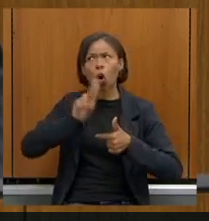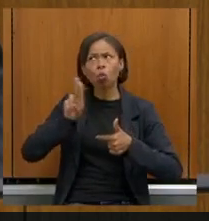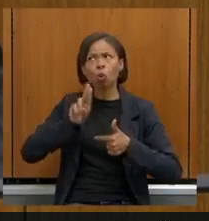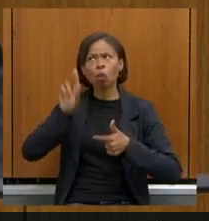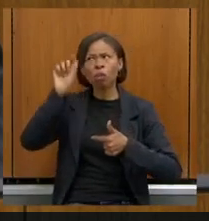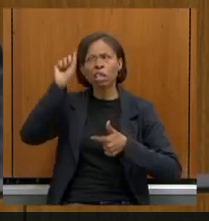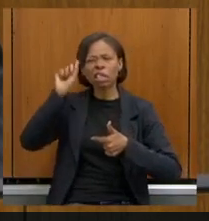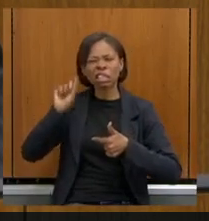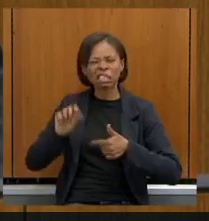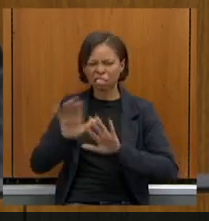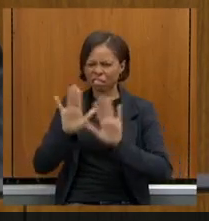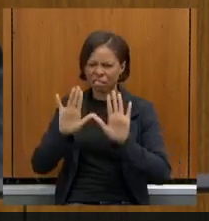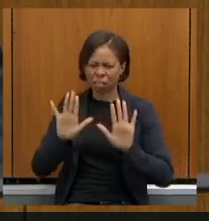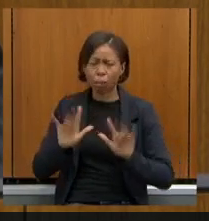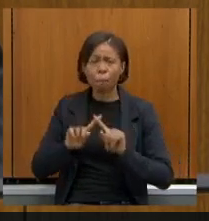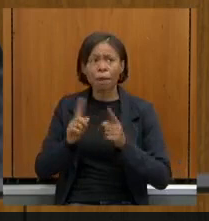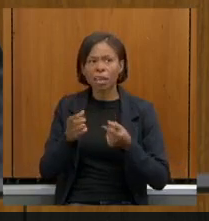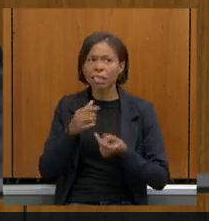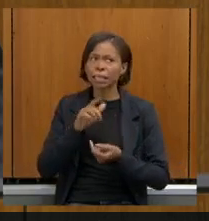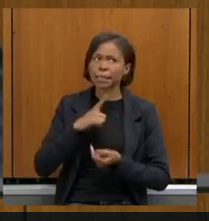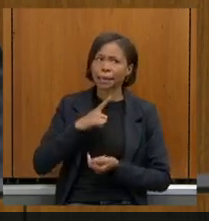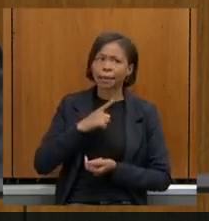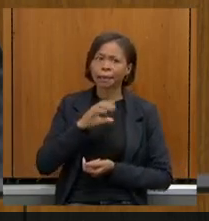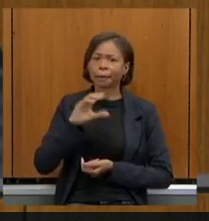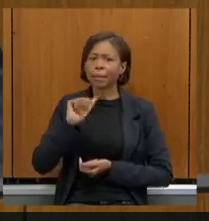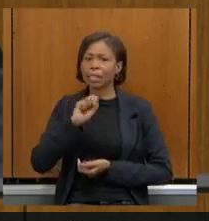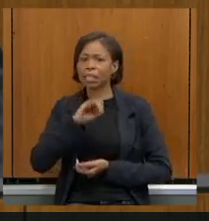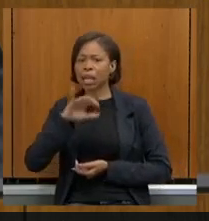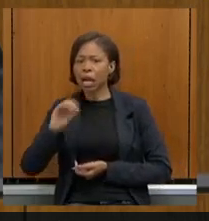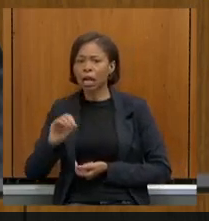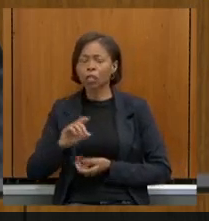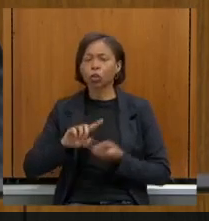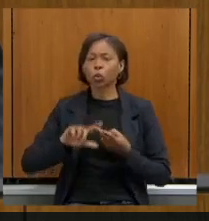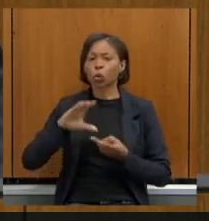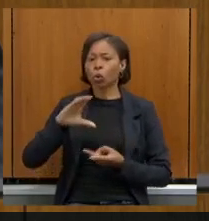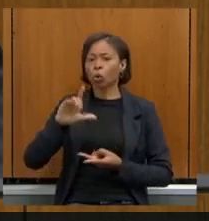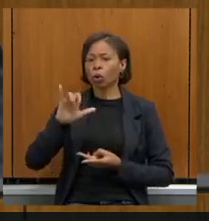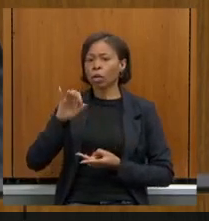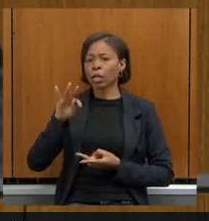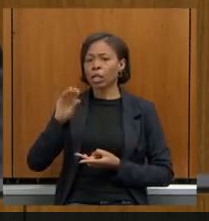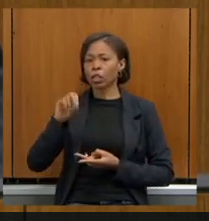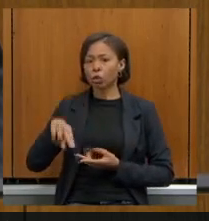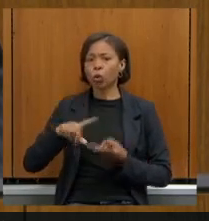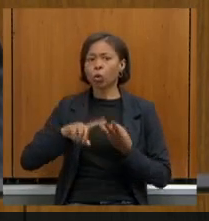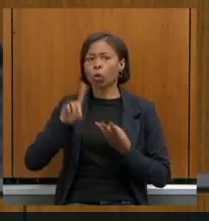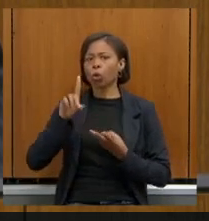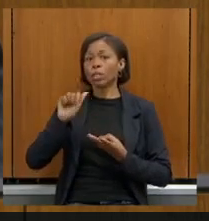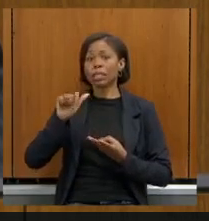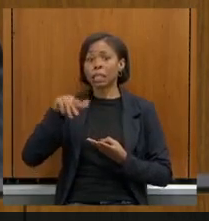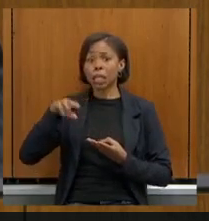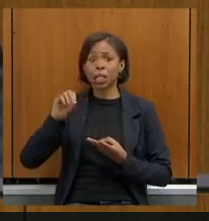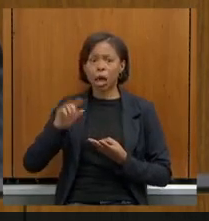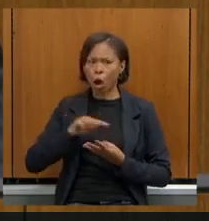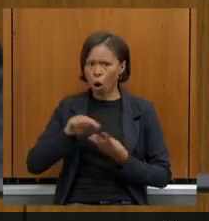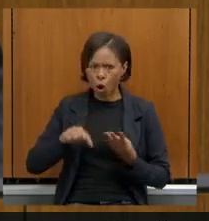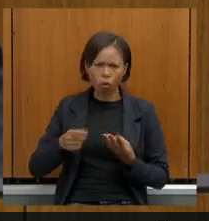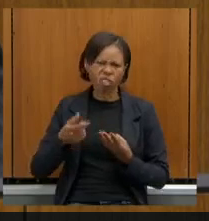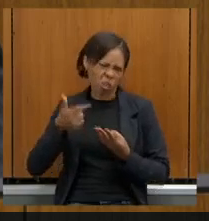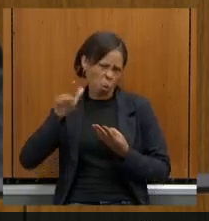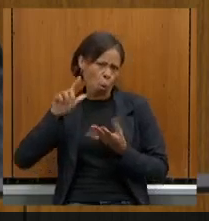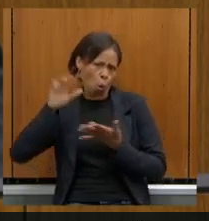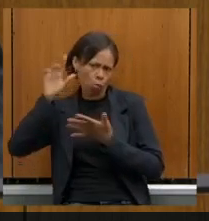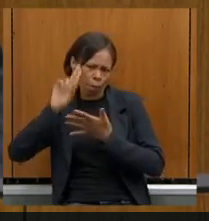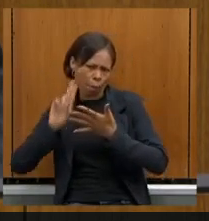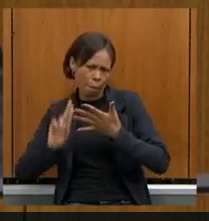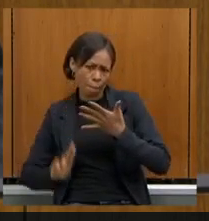de cara tem o Cássio os Cleiton e Dalmo ali da região que eu sempre vejo presente discutindo nos grupos profurnas sendo